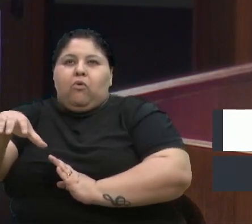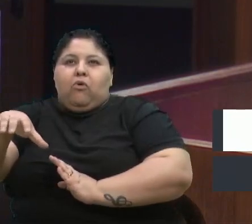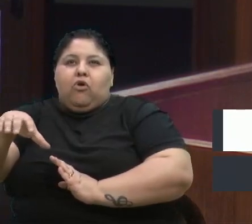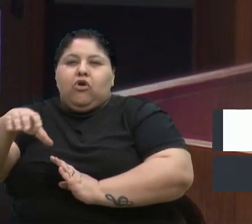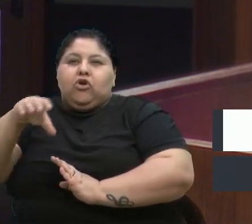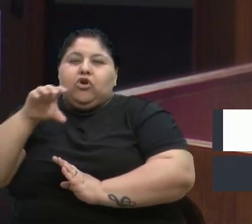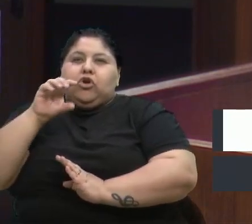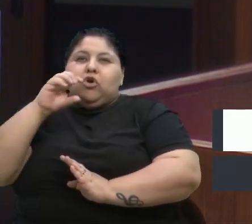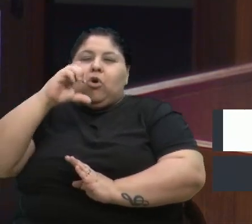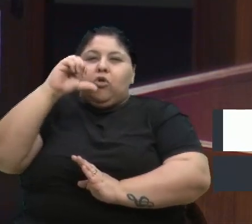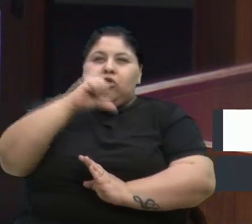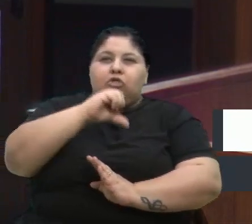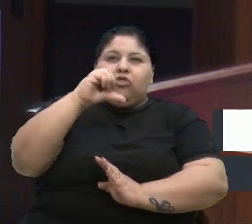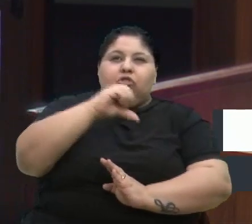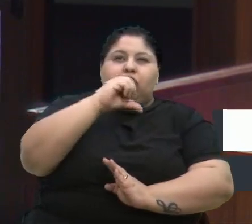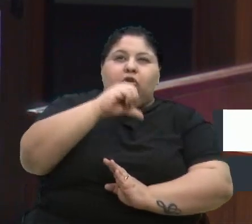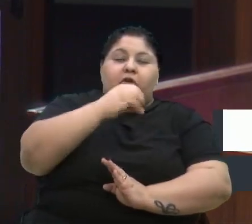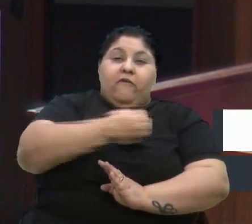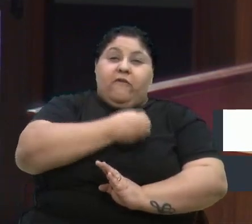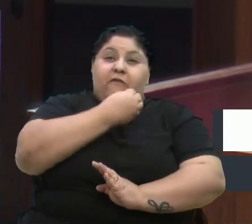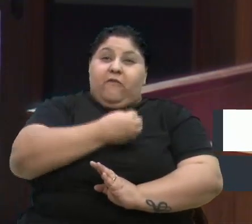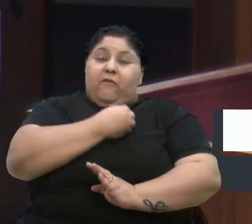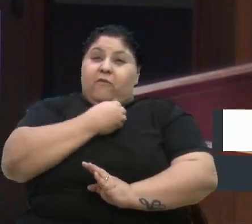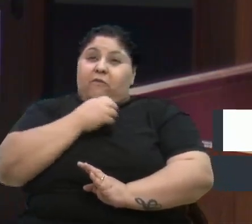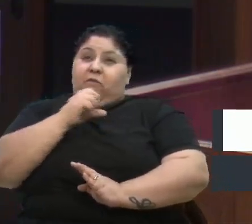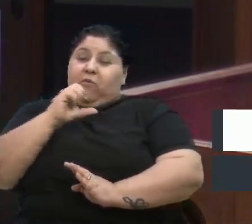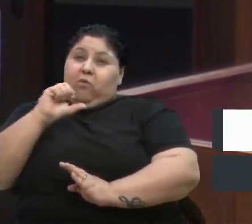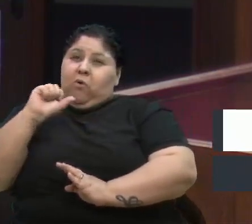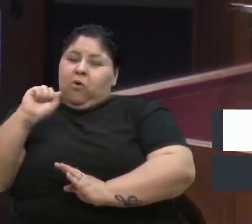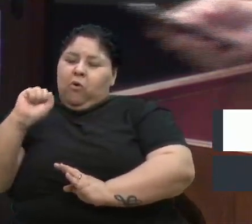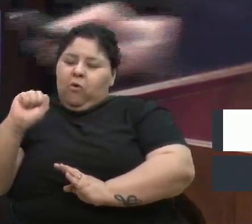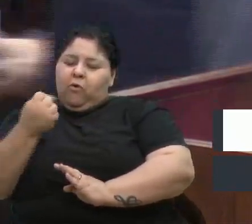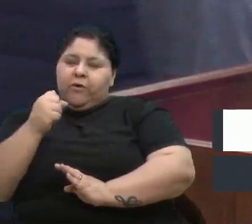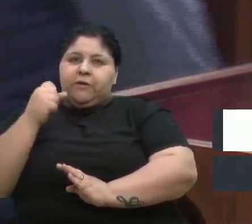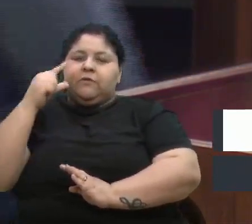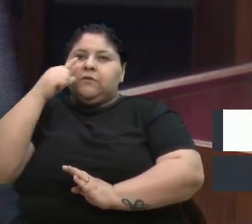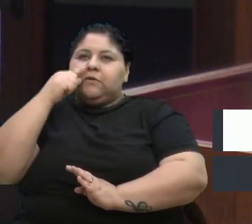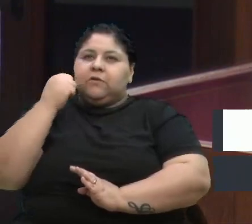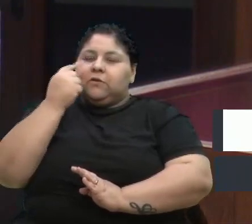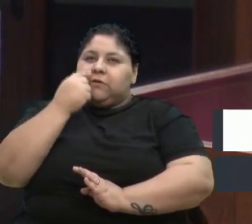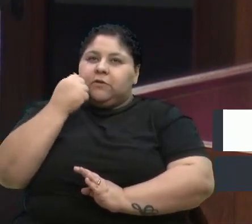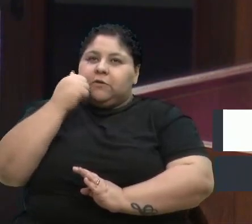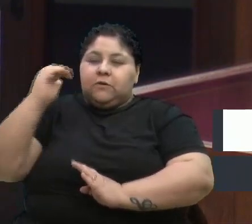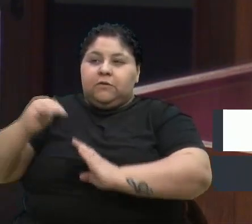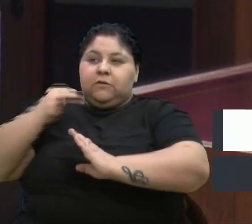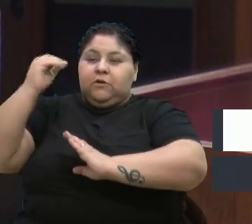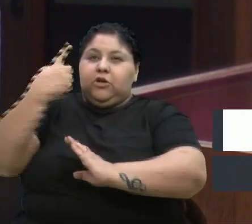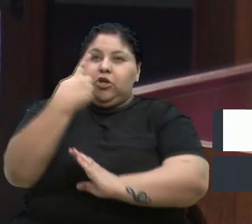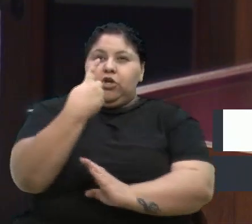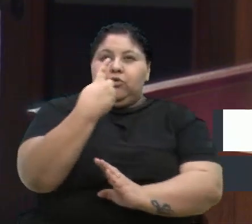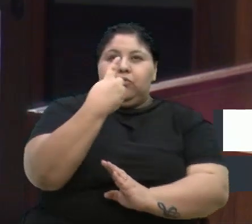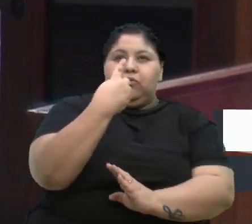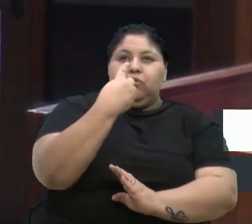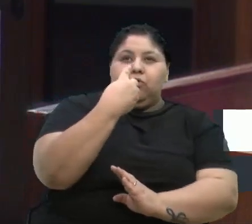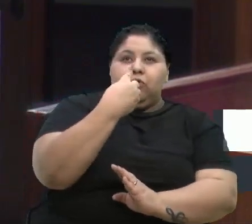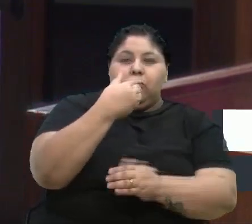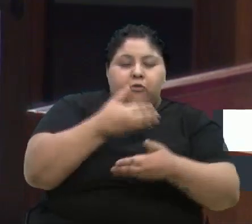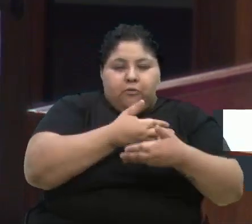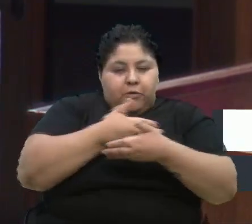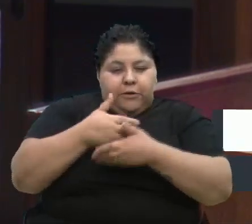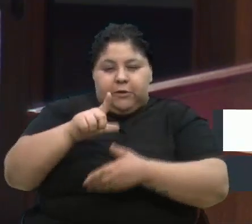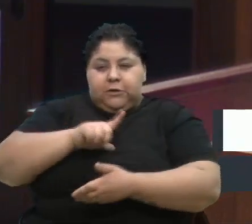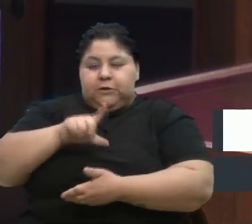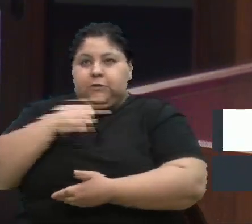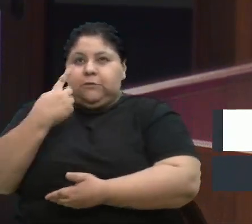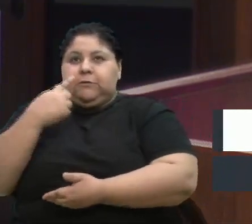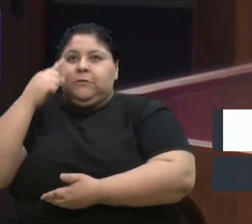sobreviventes, sendo 8 gatos adultos, 1 gato bebê. Infelizmente, quando eles chegaram no local, tinha um gato que recém